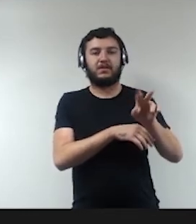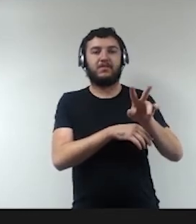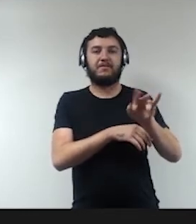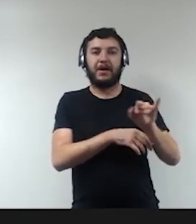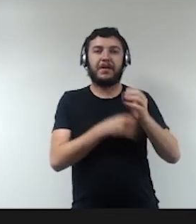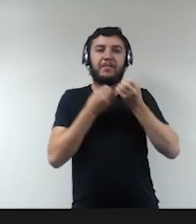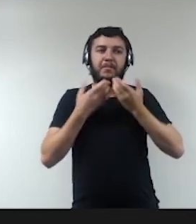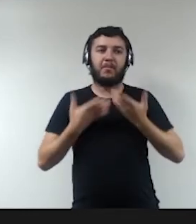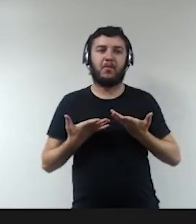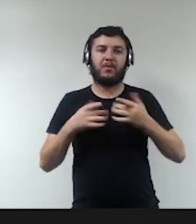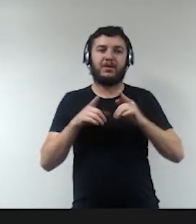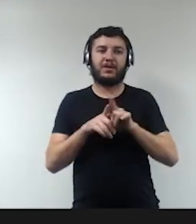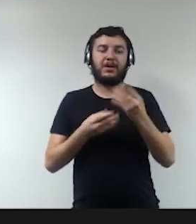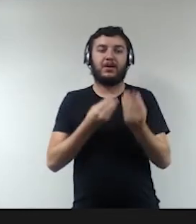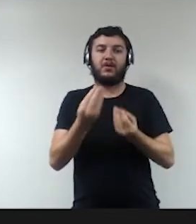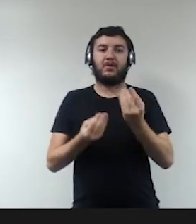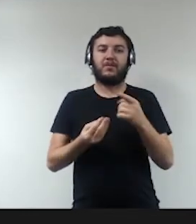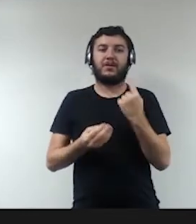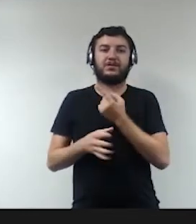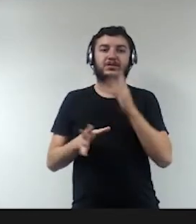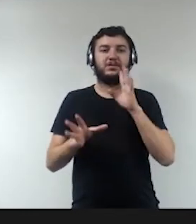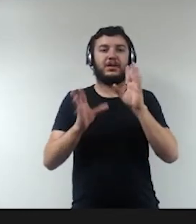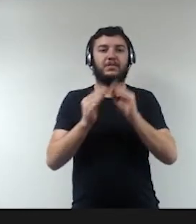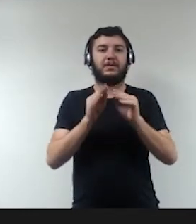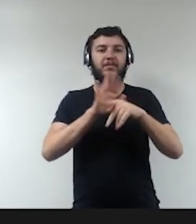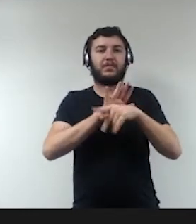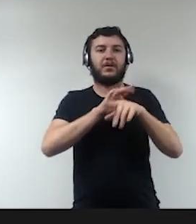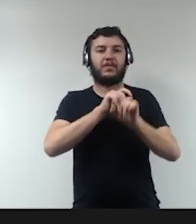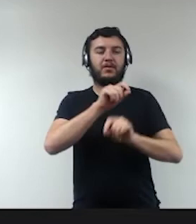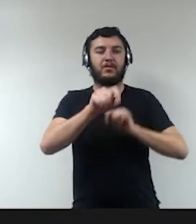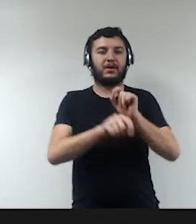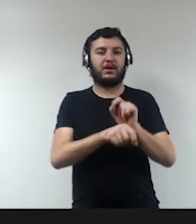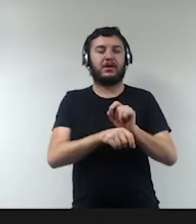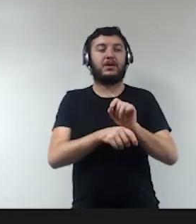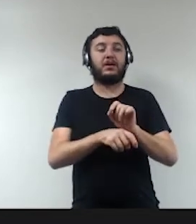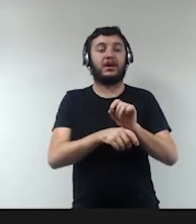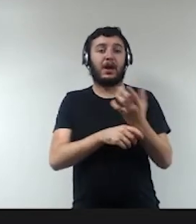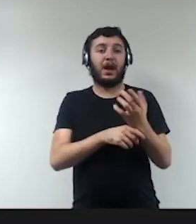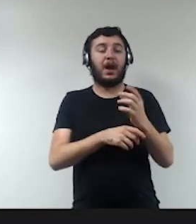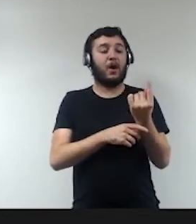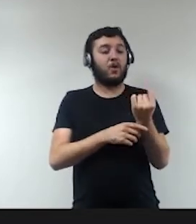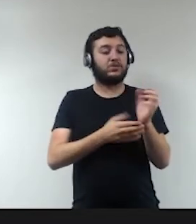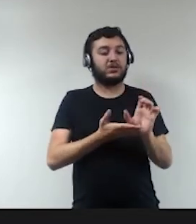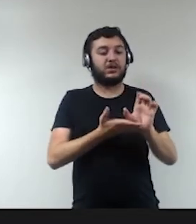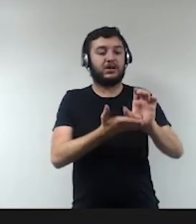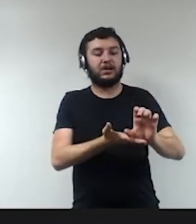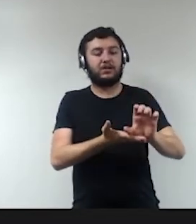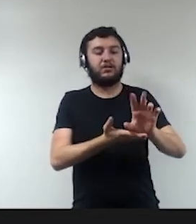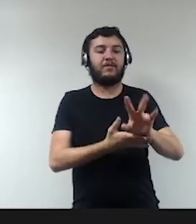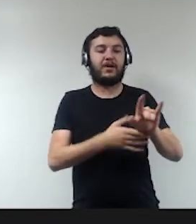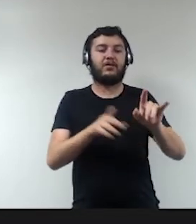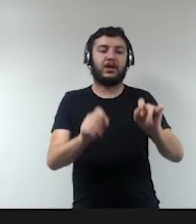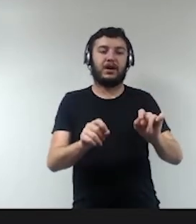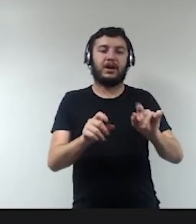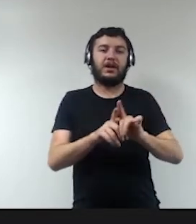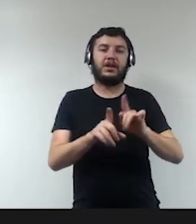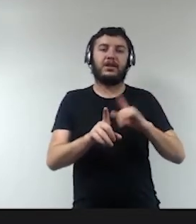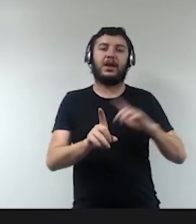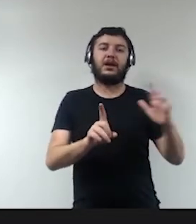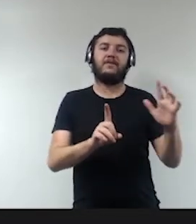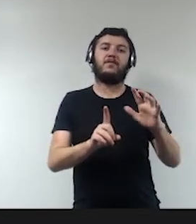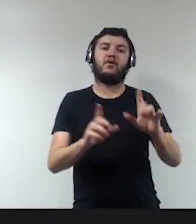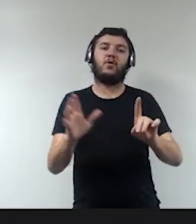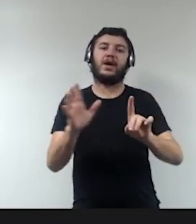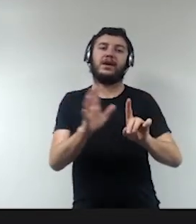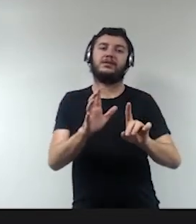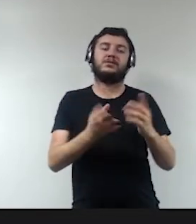os credores, de forma que um não seja preterido em relação ao outro? Ora, na